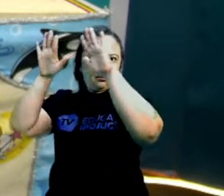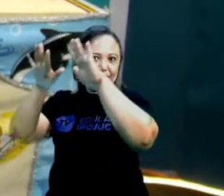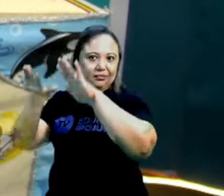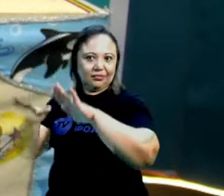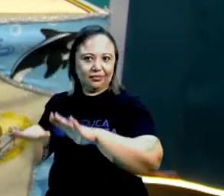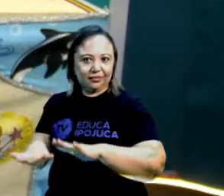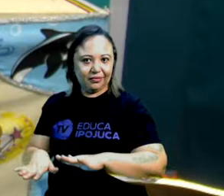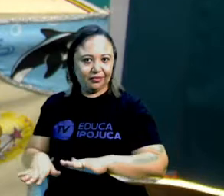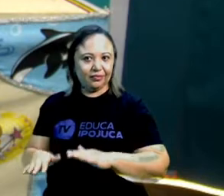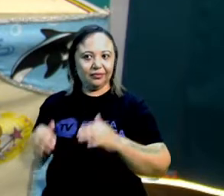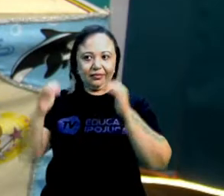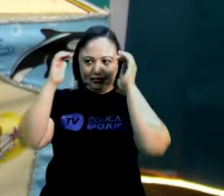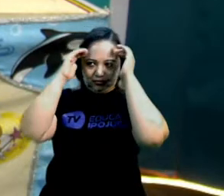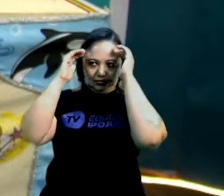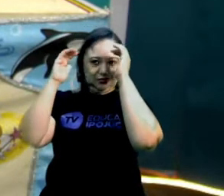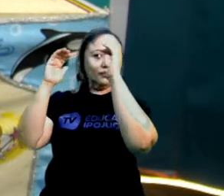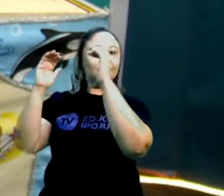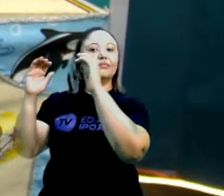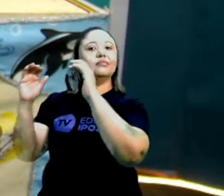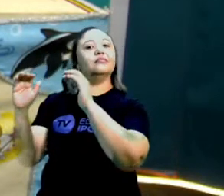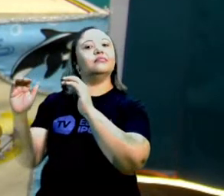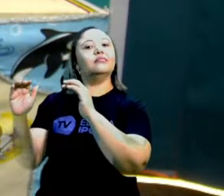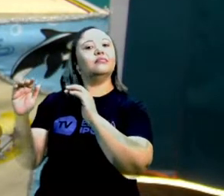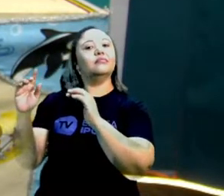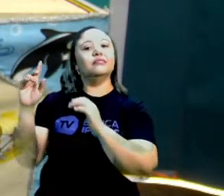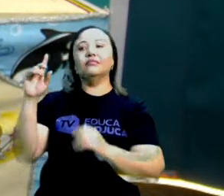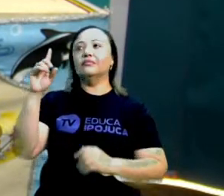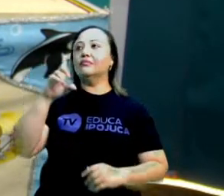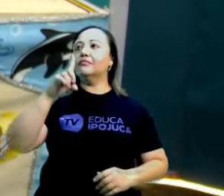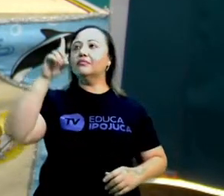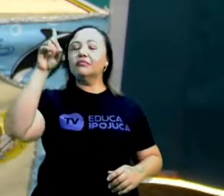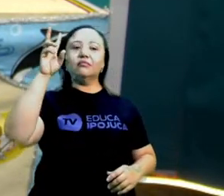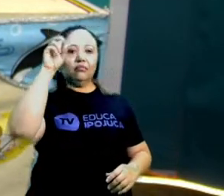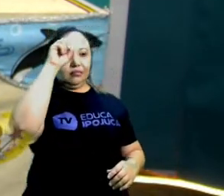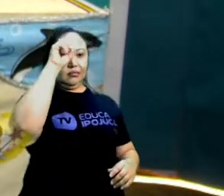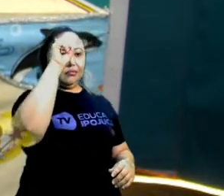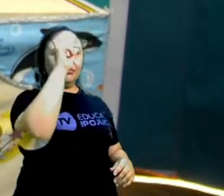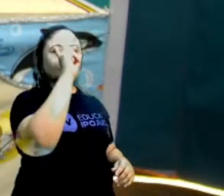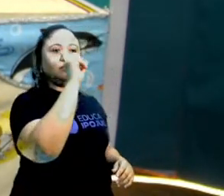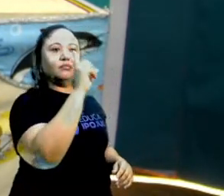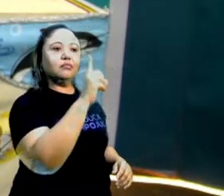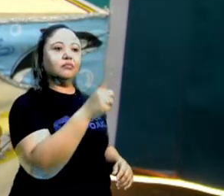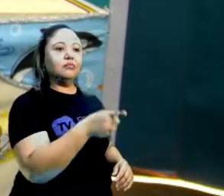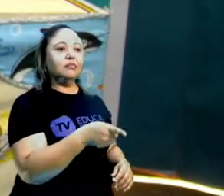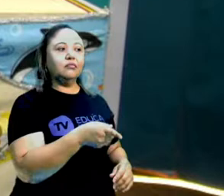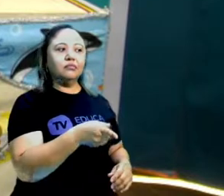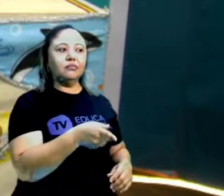Deus, mas Deus deu uma ordem a ele, olha aqui, ó.